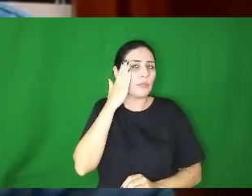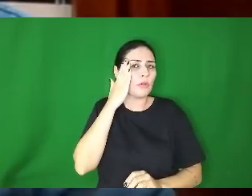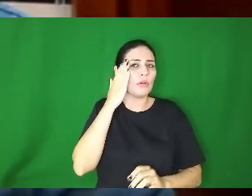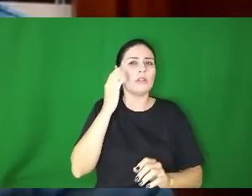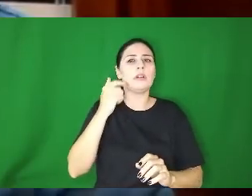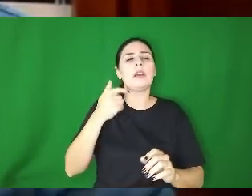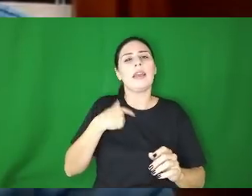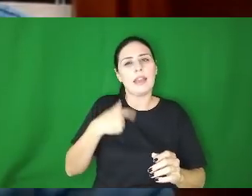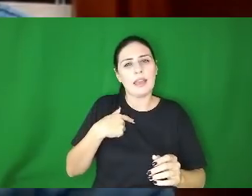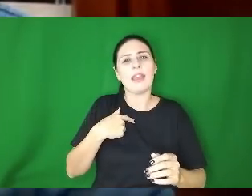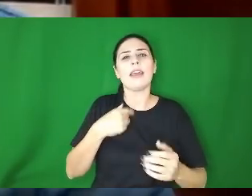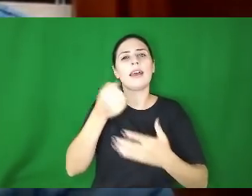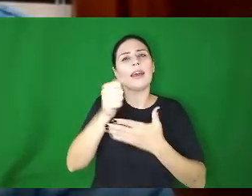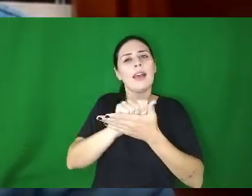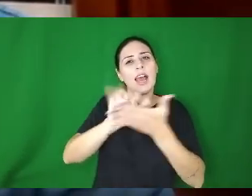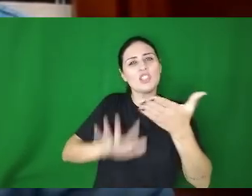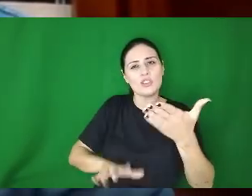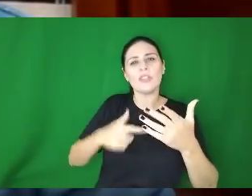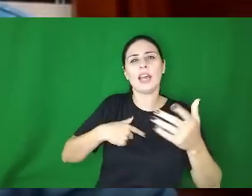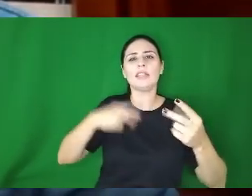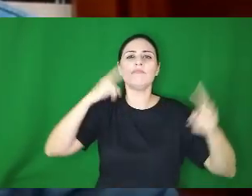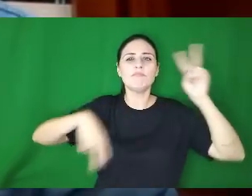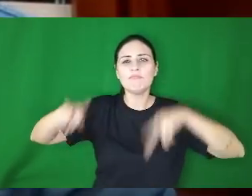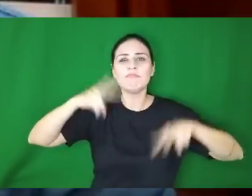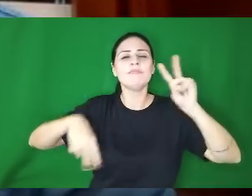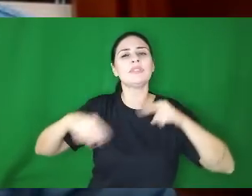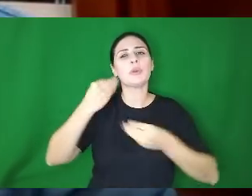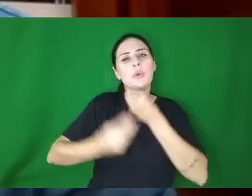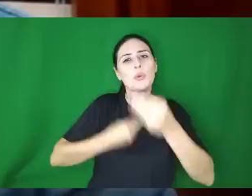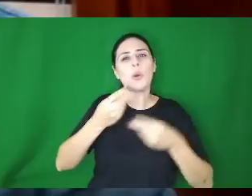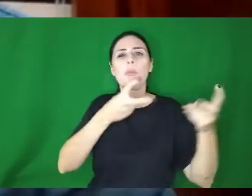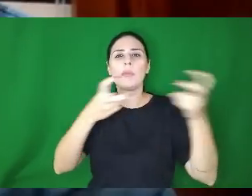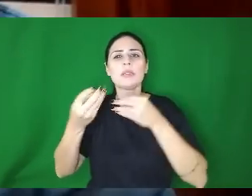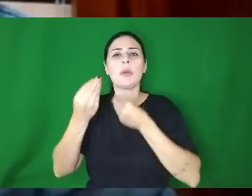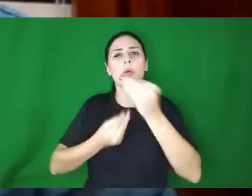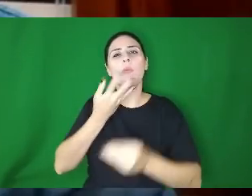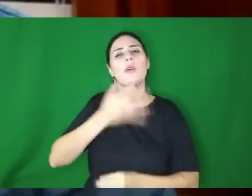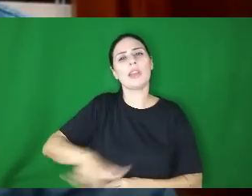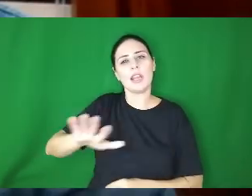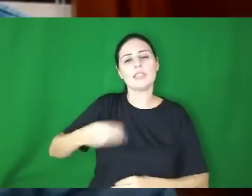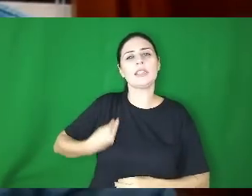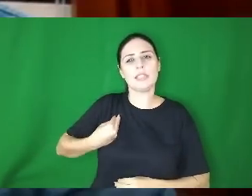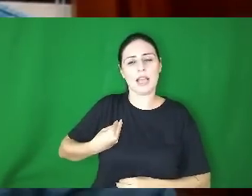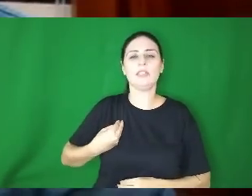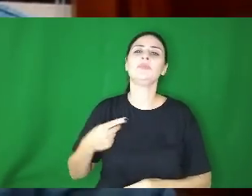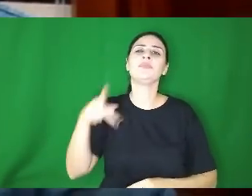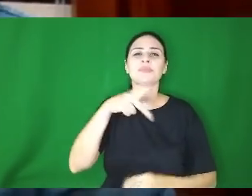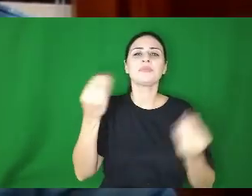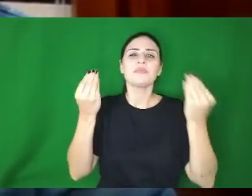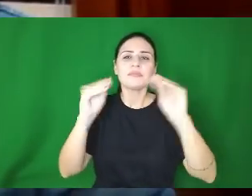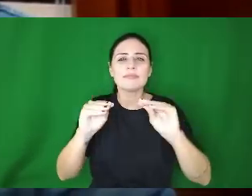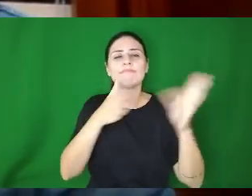queria fazer a sondagem, né, são duas professoras alfabetizadoras, e aí eles fizeram, e a primeira vez veio,